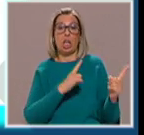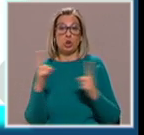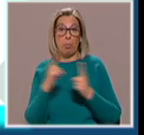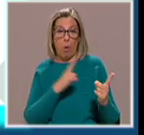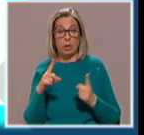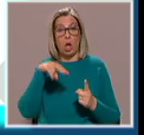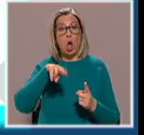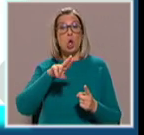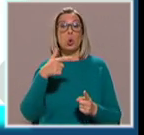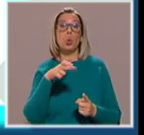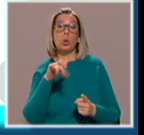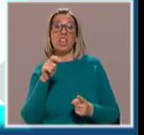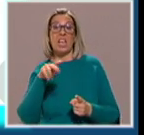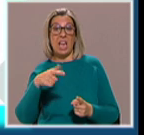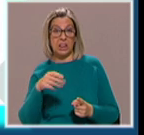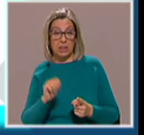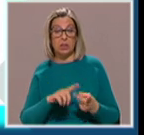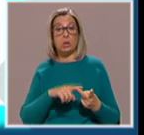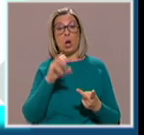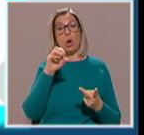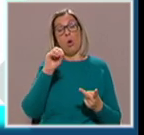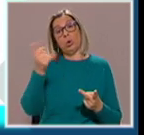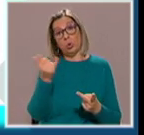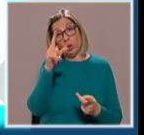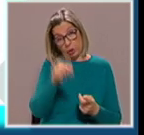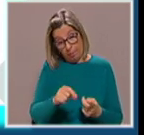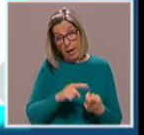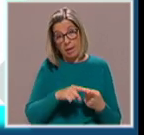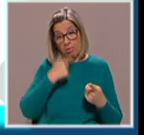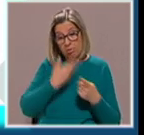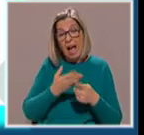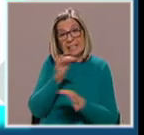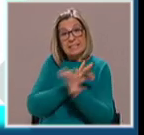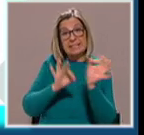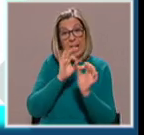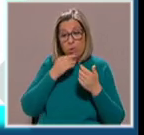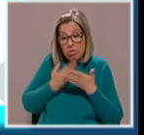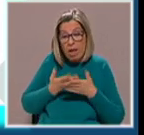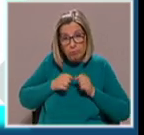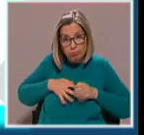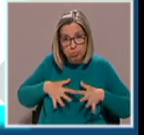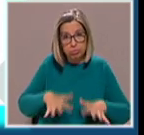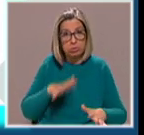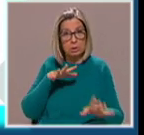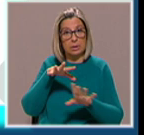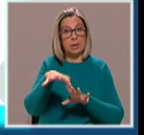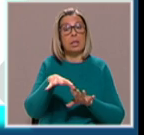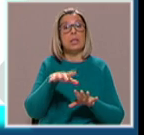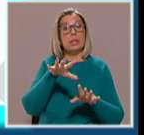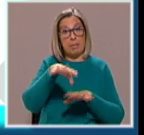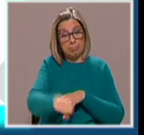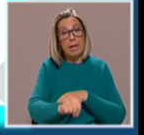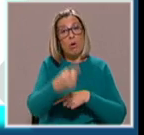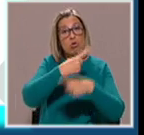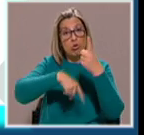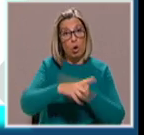e oxigênio até às células, até todas as células do nosso corpo. Transporta depois das células os produtos de excreção resultantes